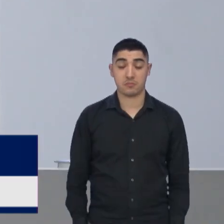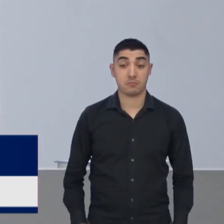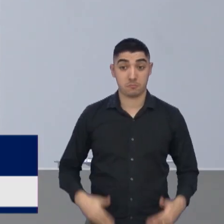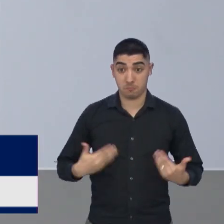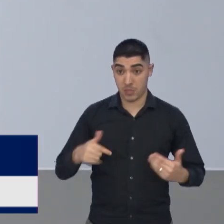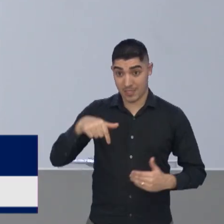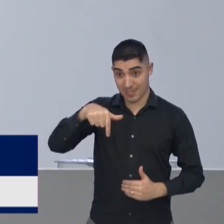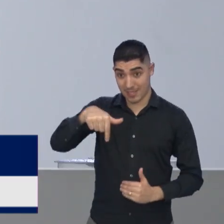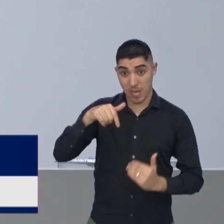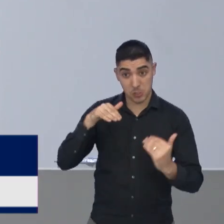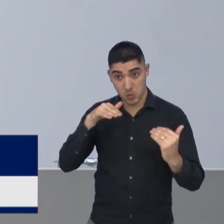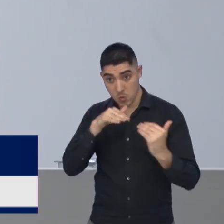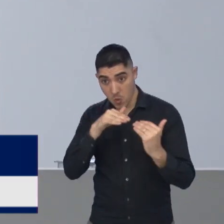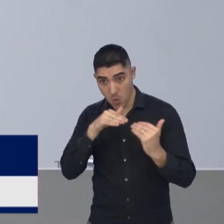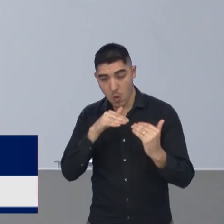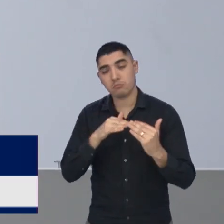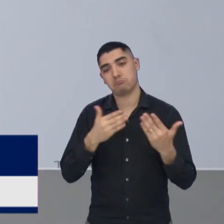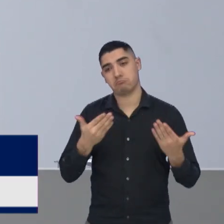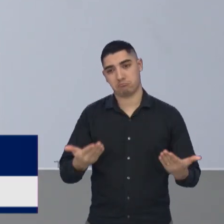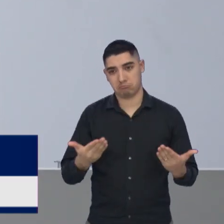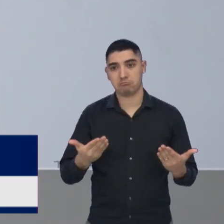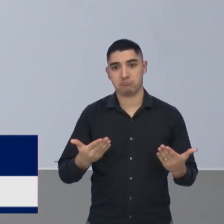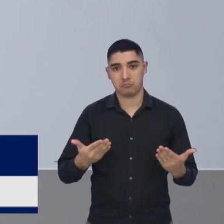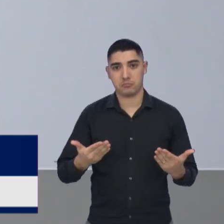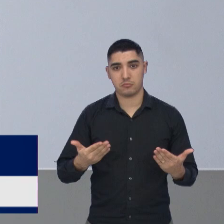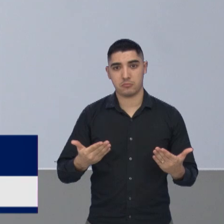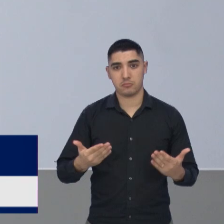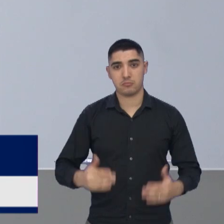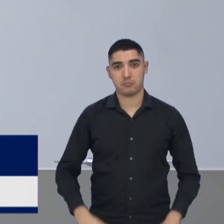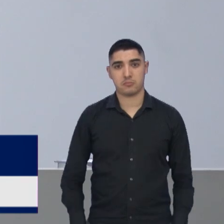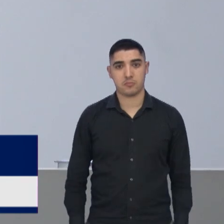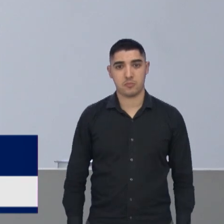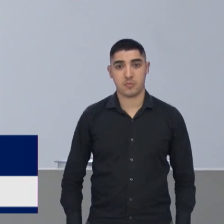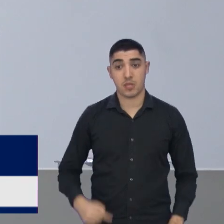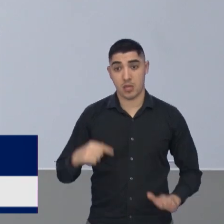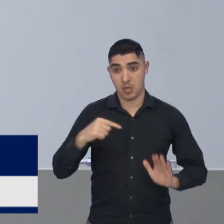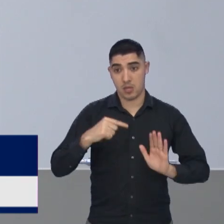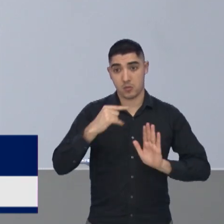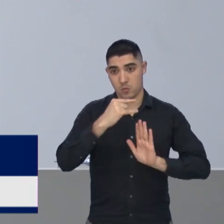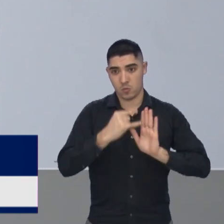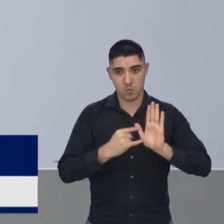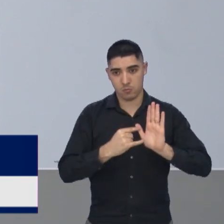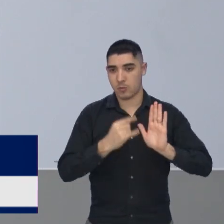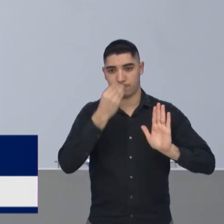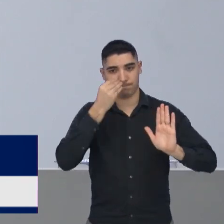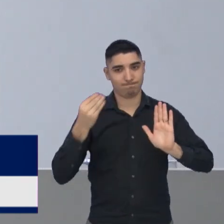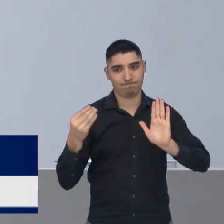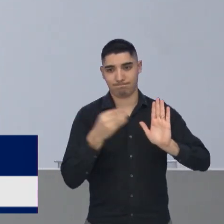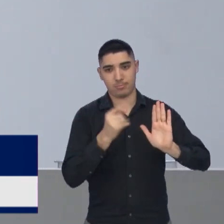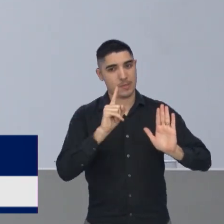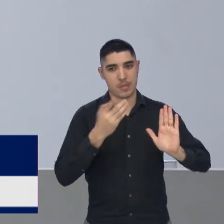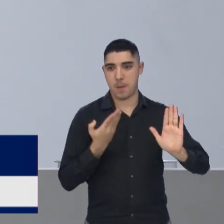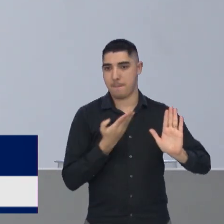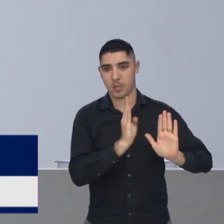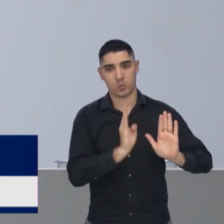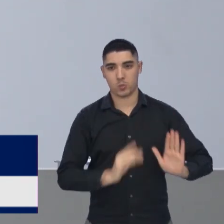7 votos favoráveis, a tramitação está prejudicada, está rejeitada.